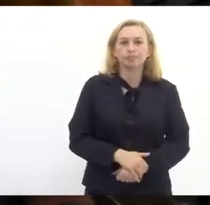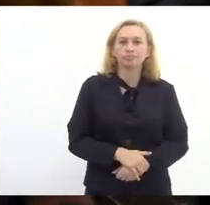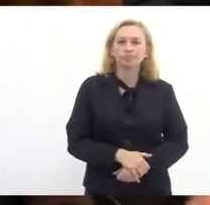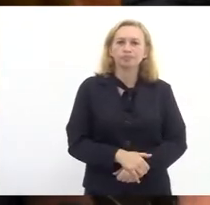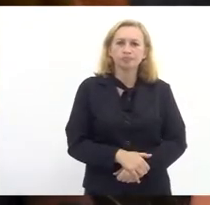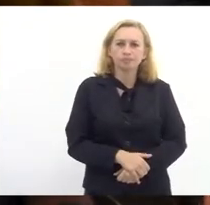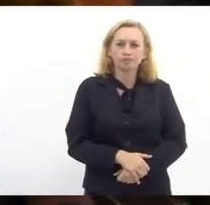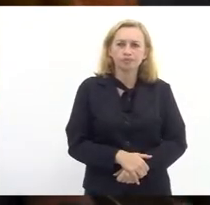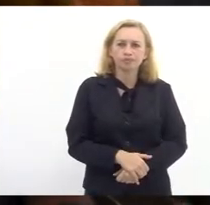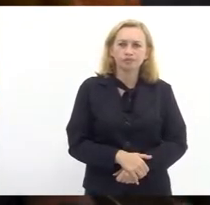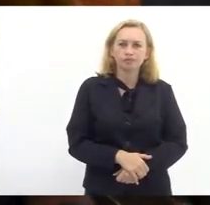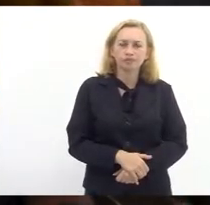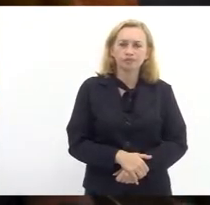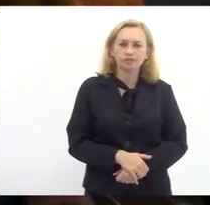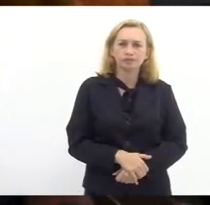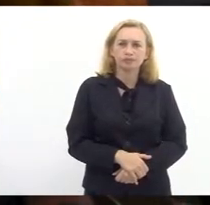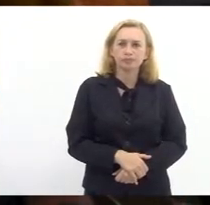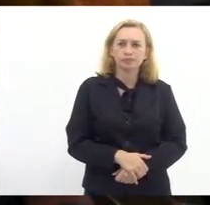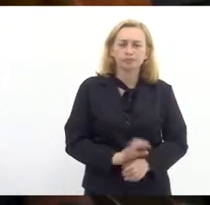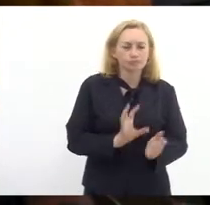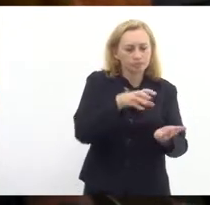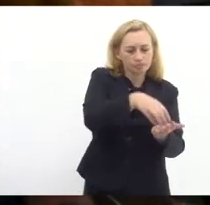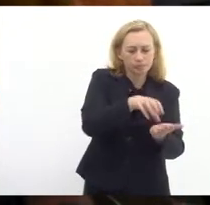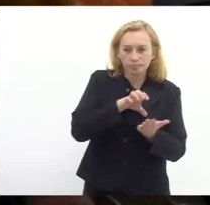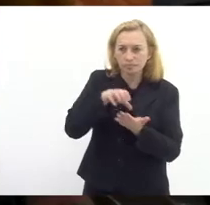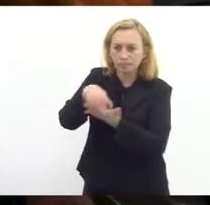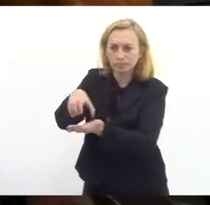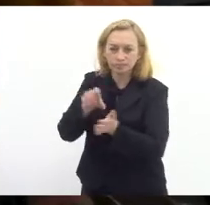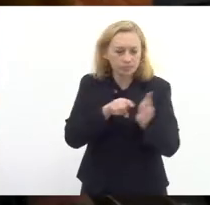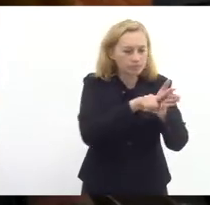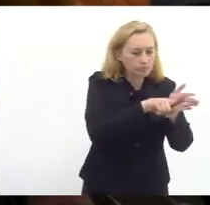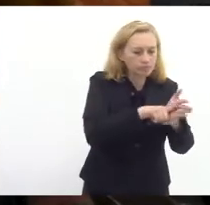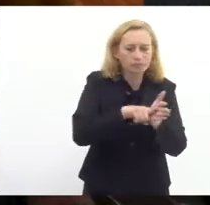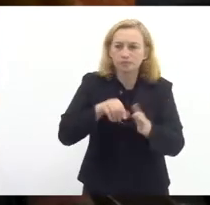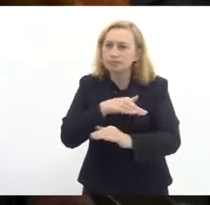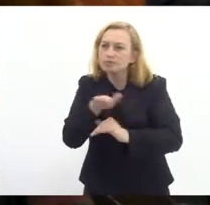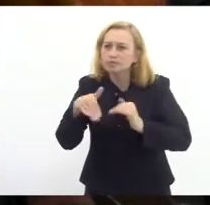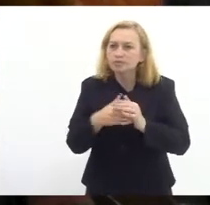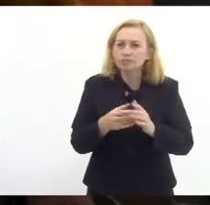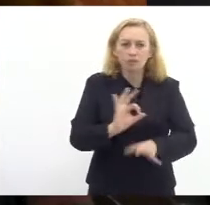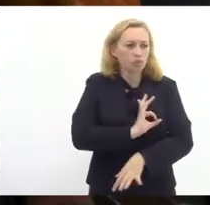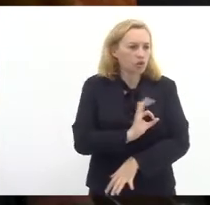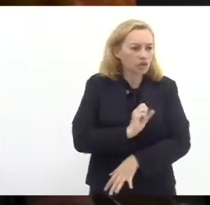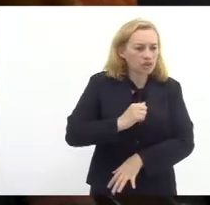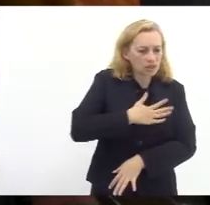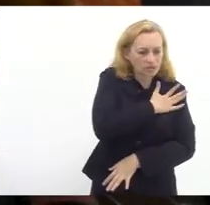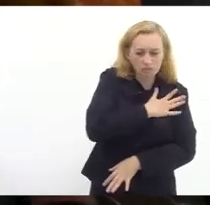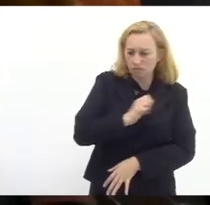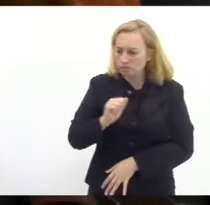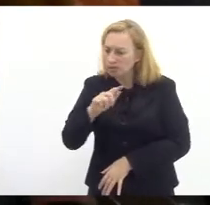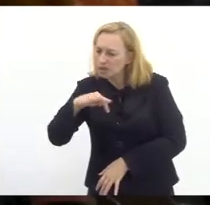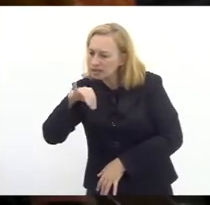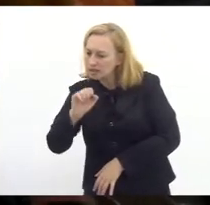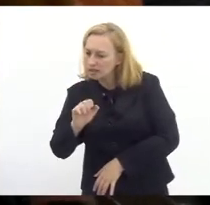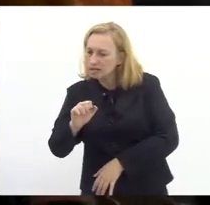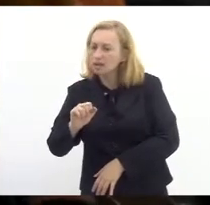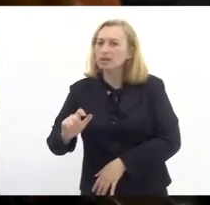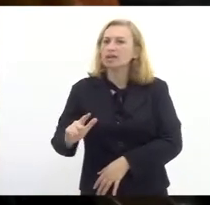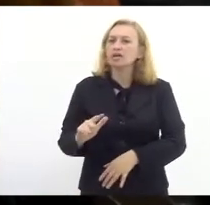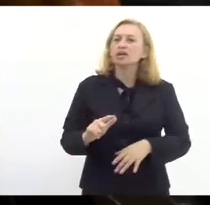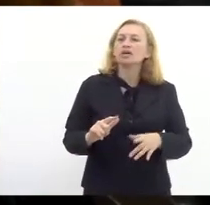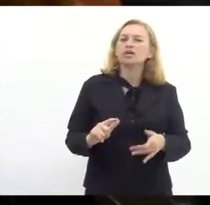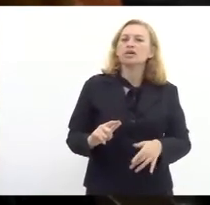trazer para os órgãos todos de fiscalização, não só Polícia Civil, Polícia Militar. A agência tem